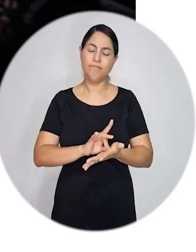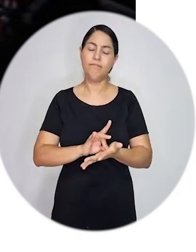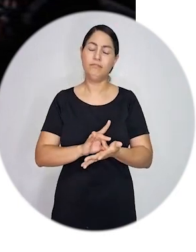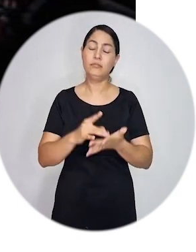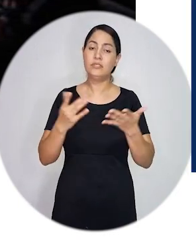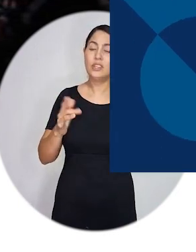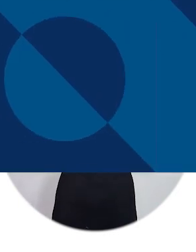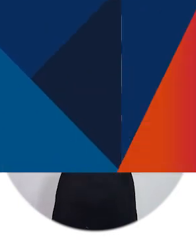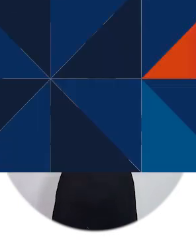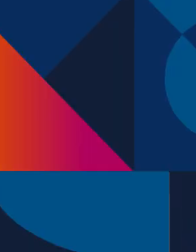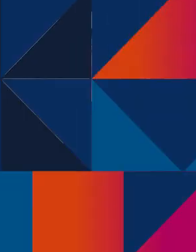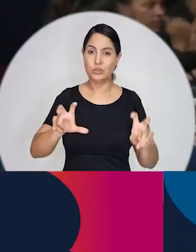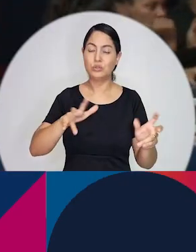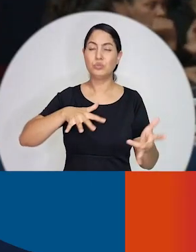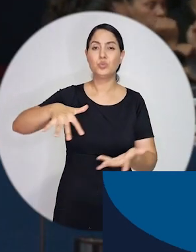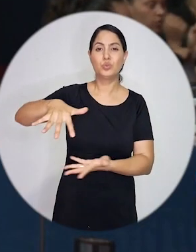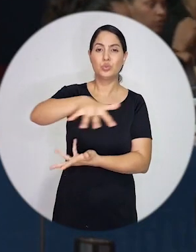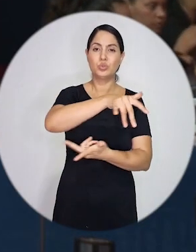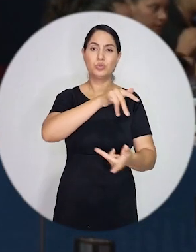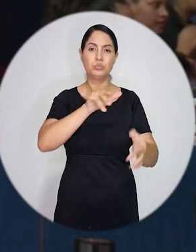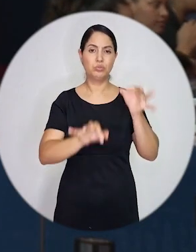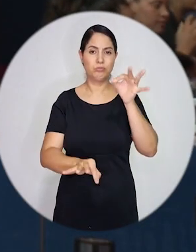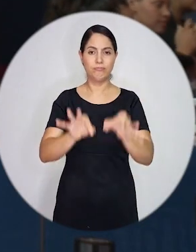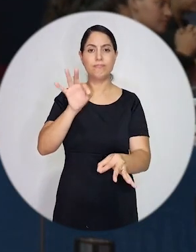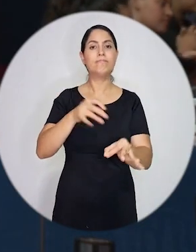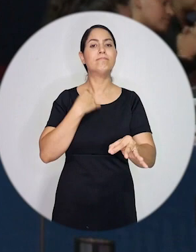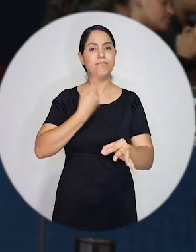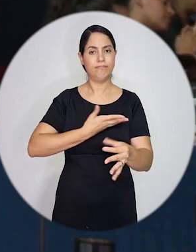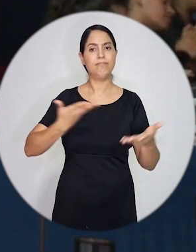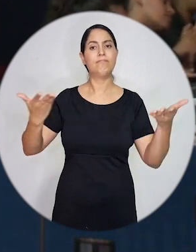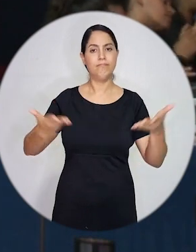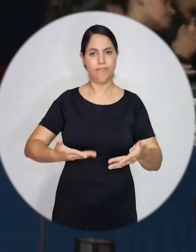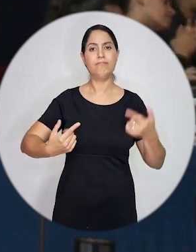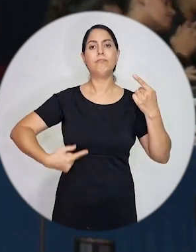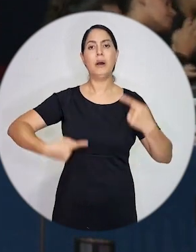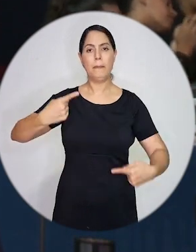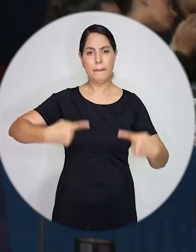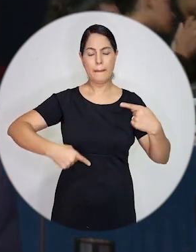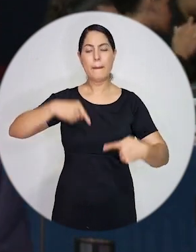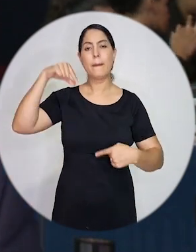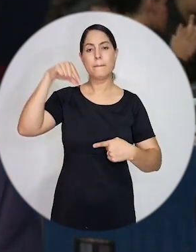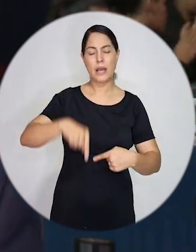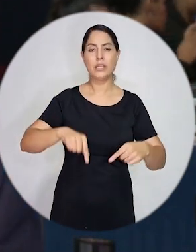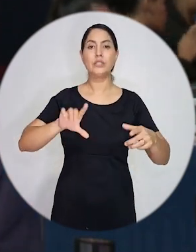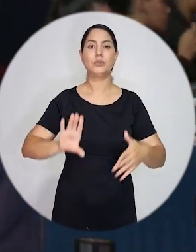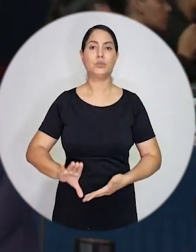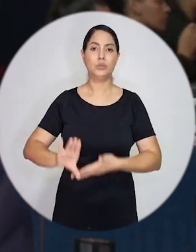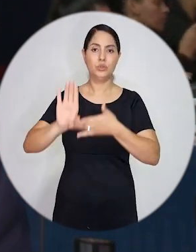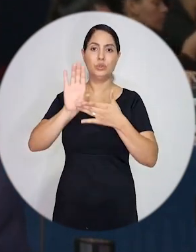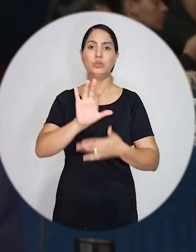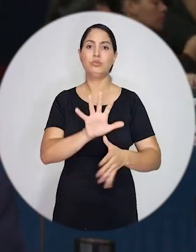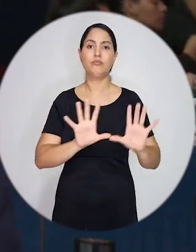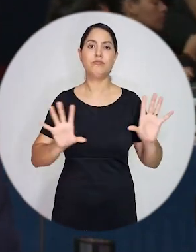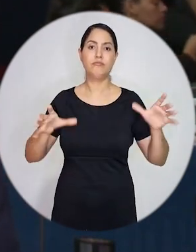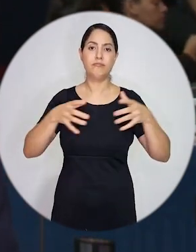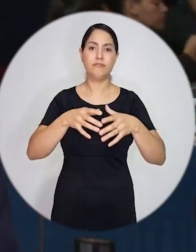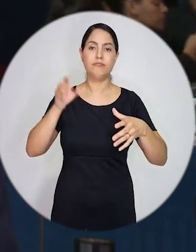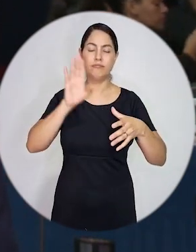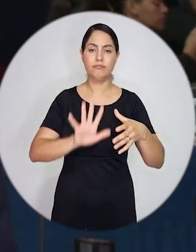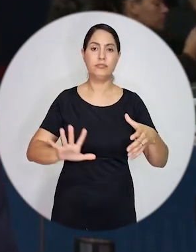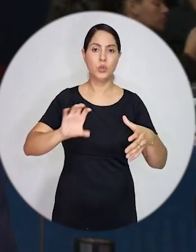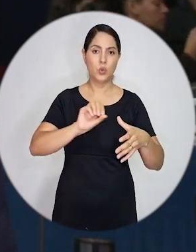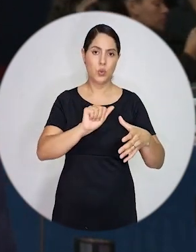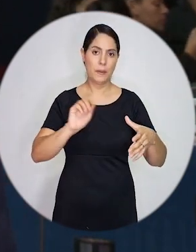integração jurídica dentro da discussão do mercado global jurídico é que está sendo discutido também aqui na